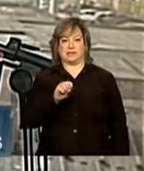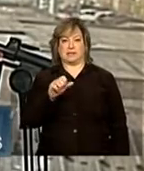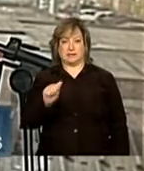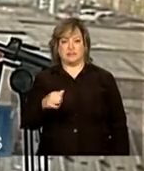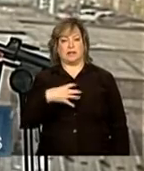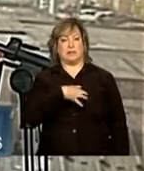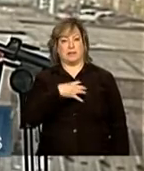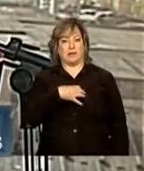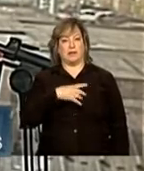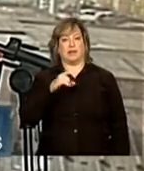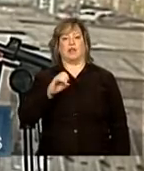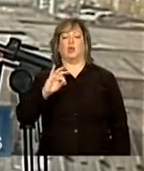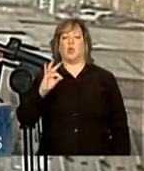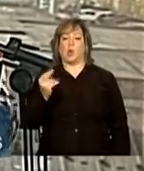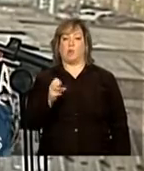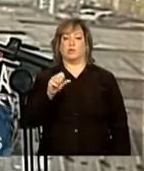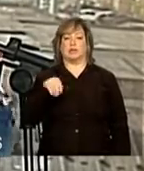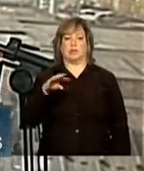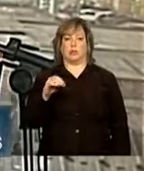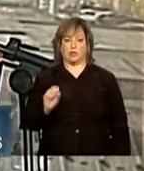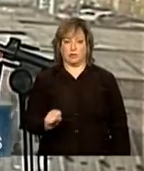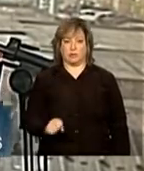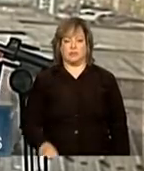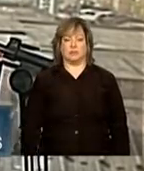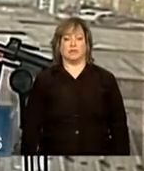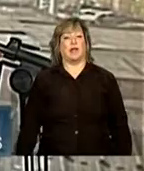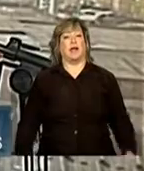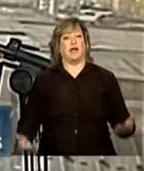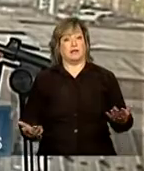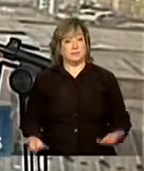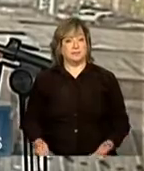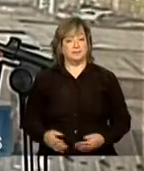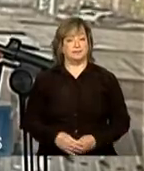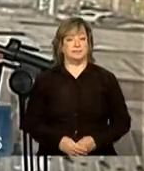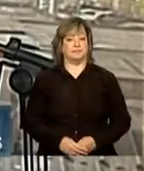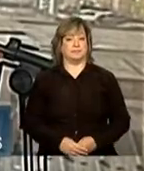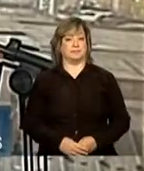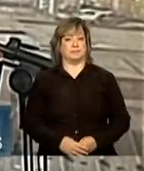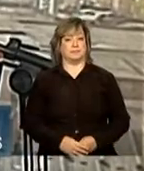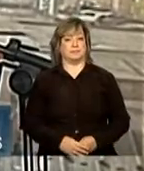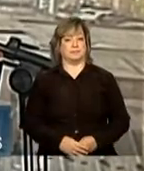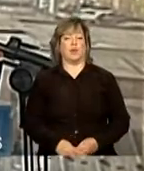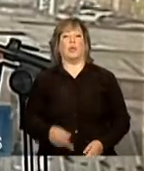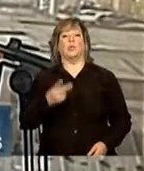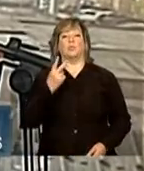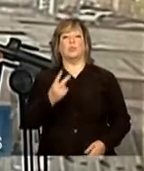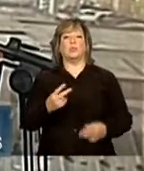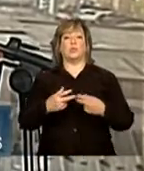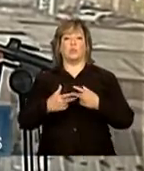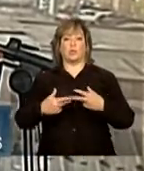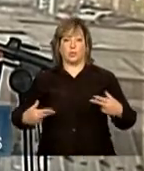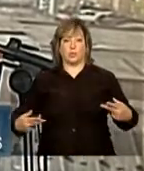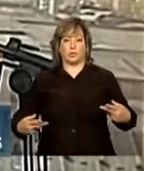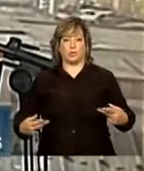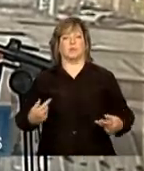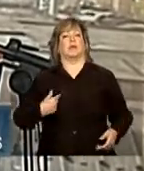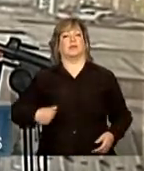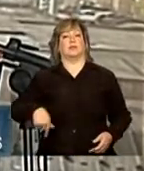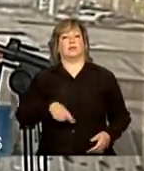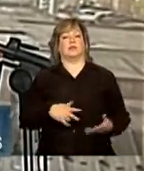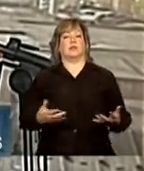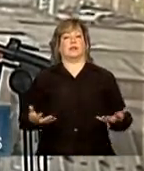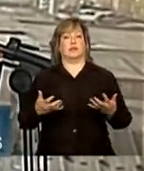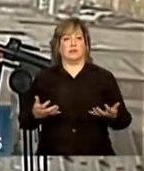da Bahia de Todos os Santos. E aí, duas coisas a gente